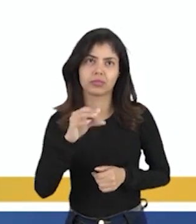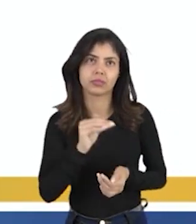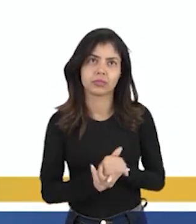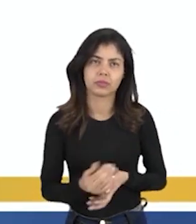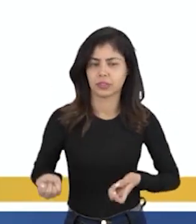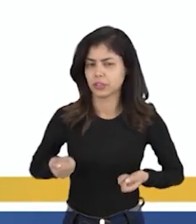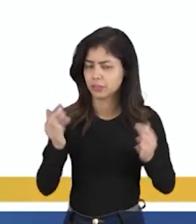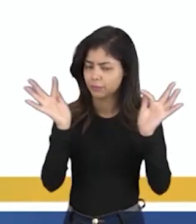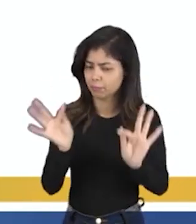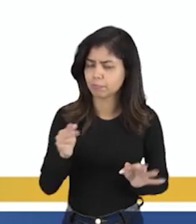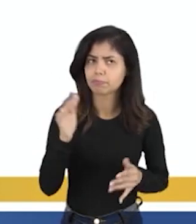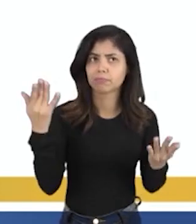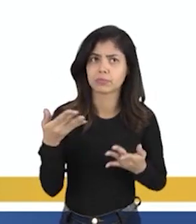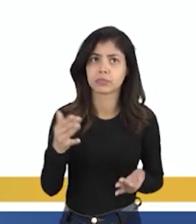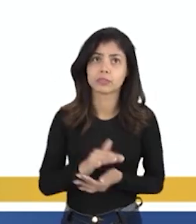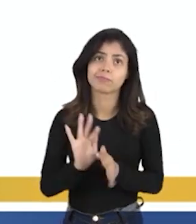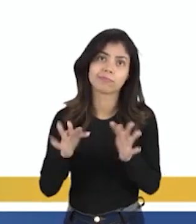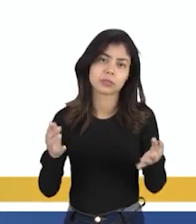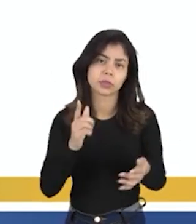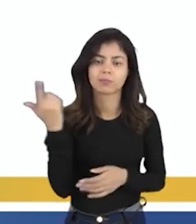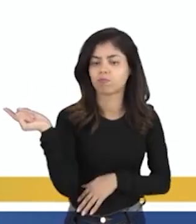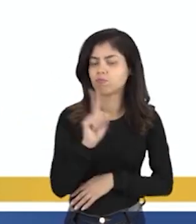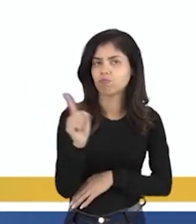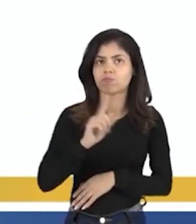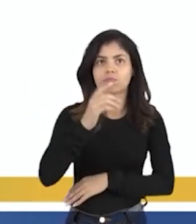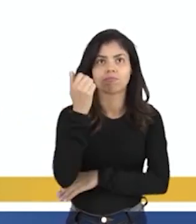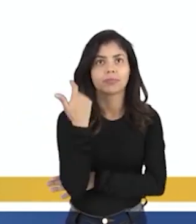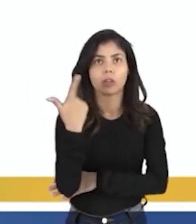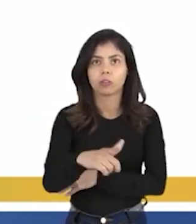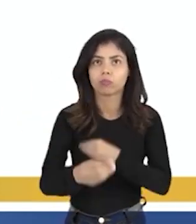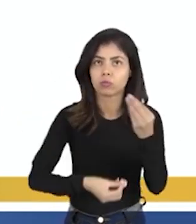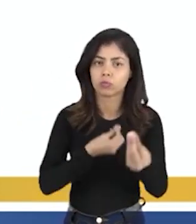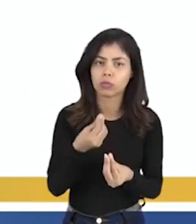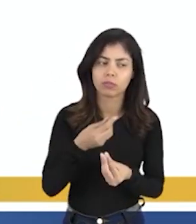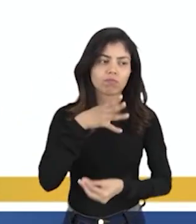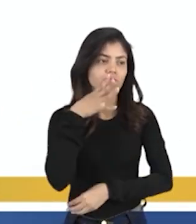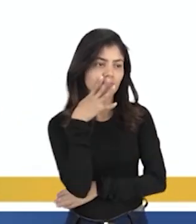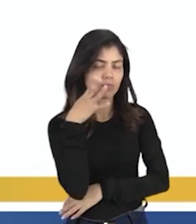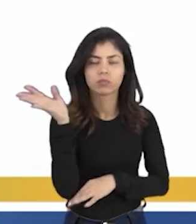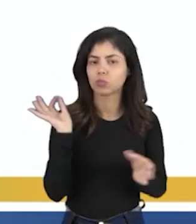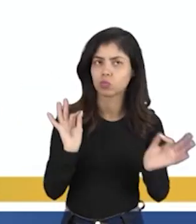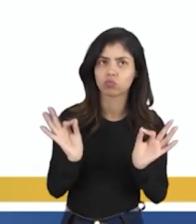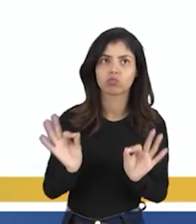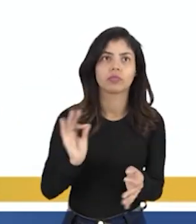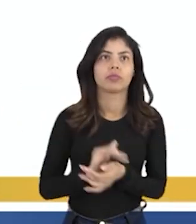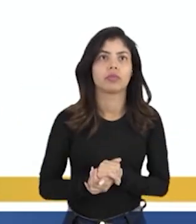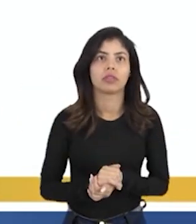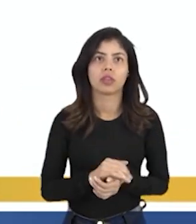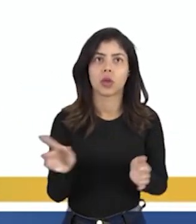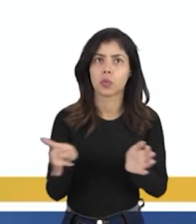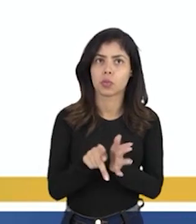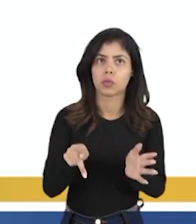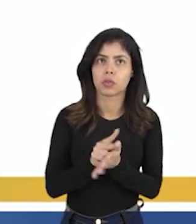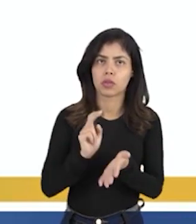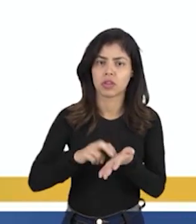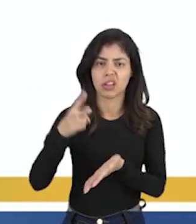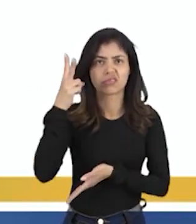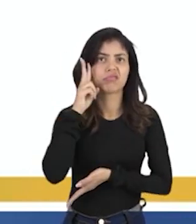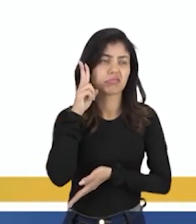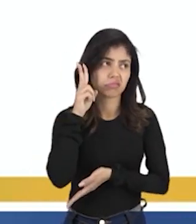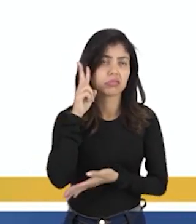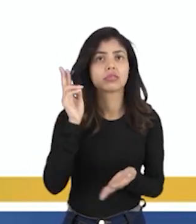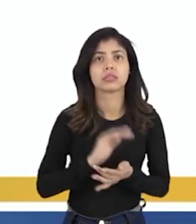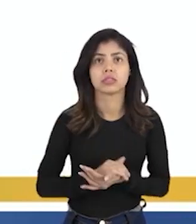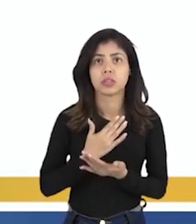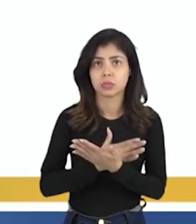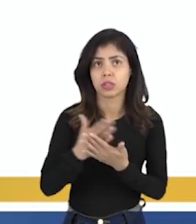crônicazinha divertida hoje. Simplesmente não dá, não tem como disfarçar. Esta é uma típica manhã de